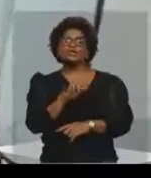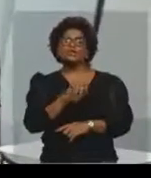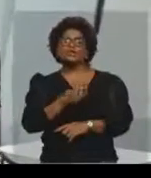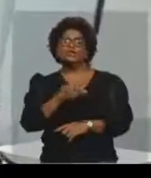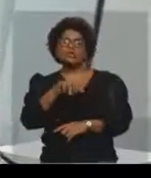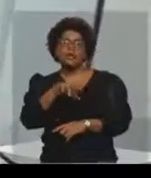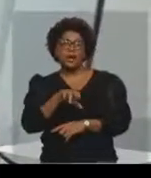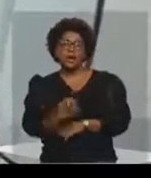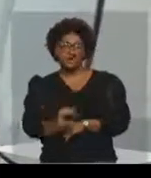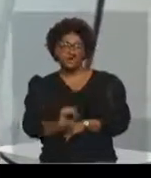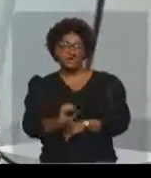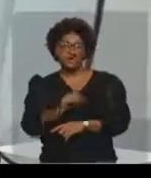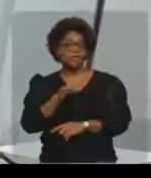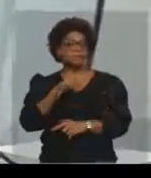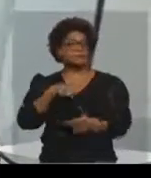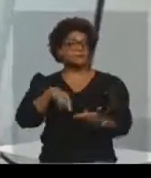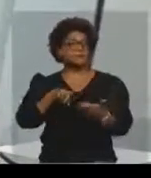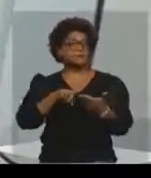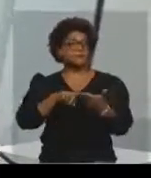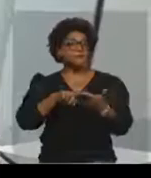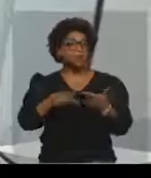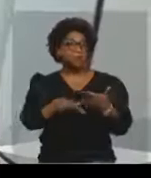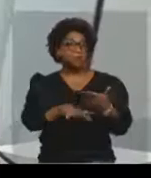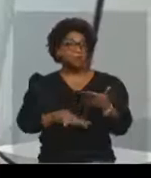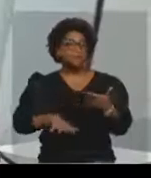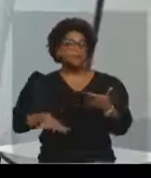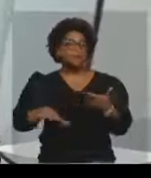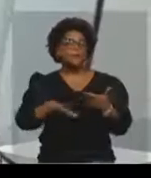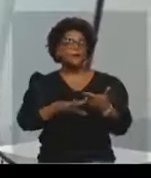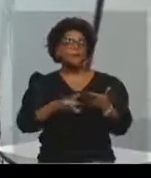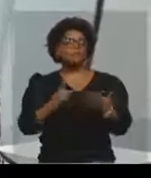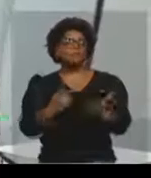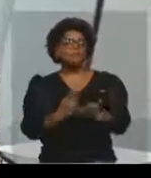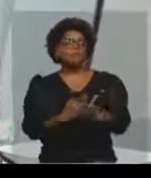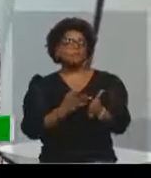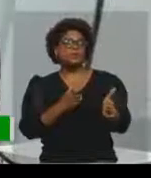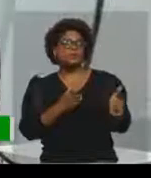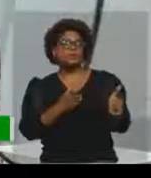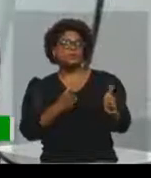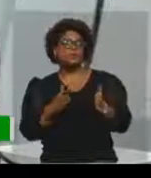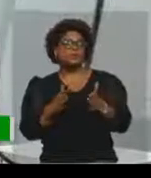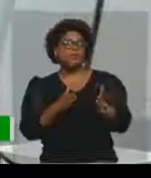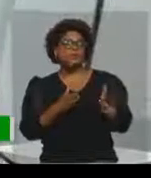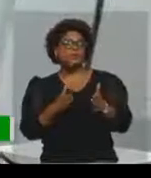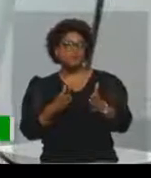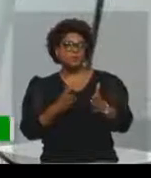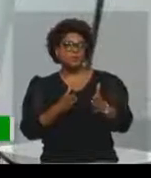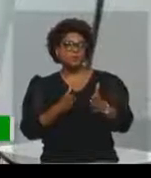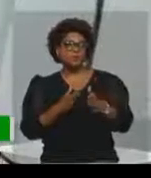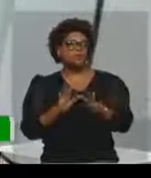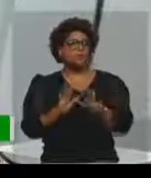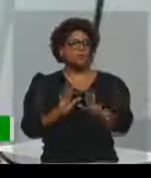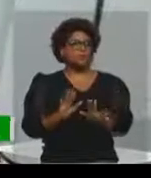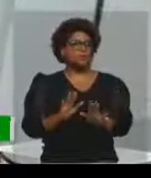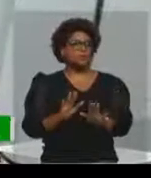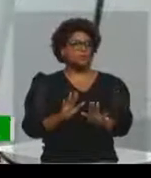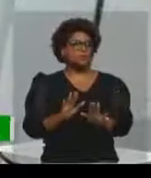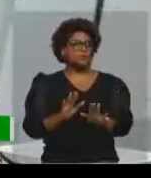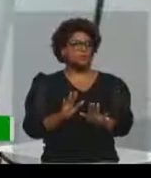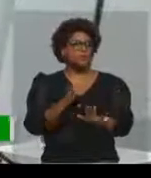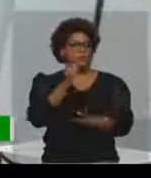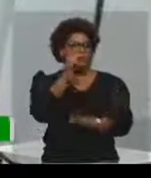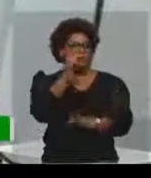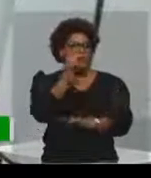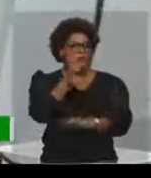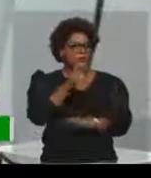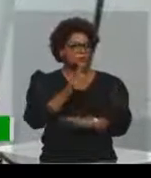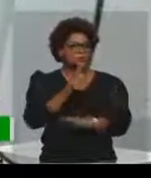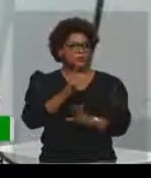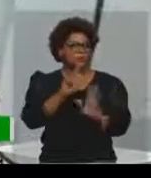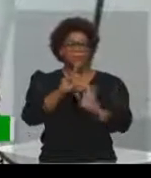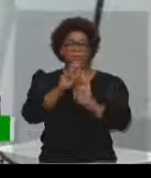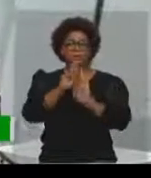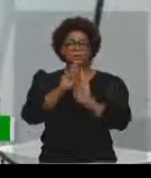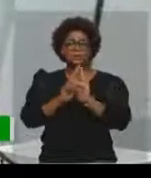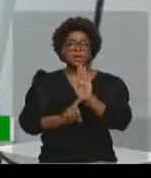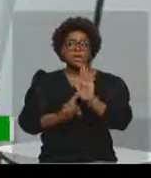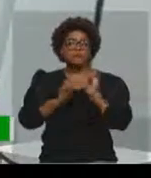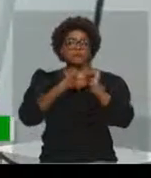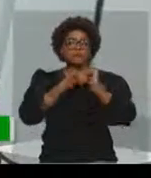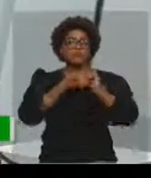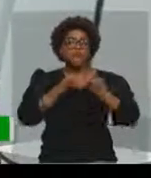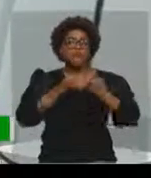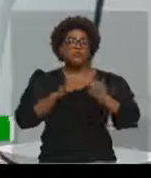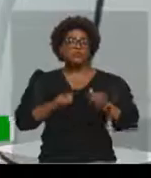tempo. Mas uma coisa que nós vamos observar no texto narrativo é a presença do narrador.